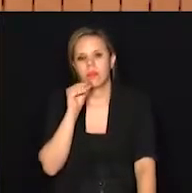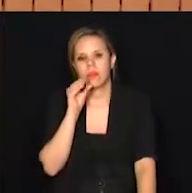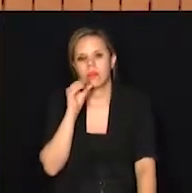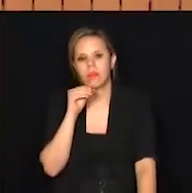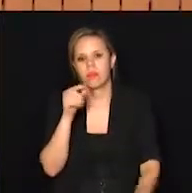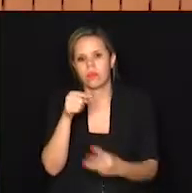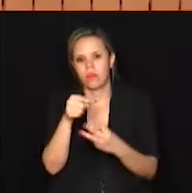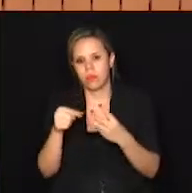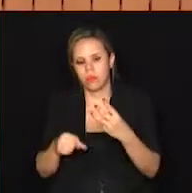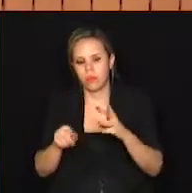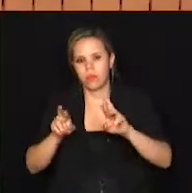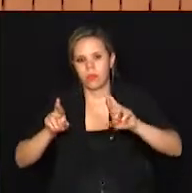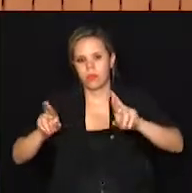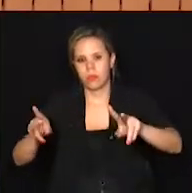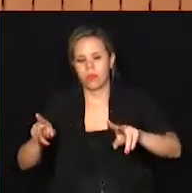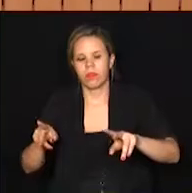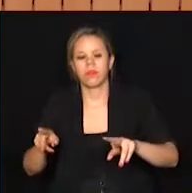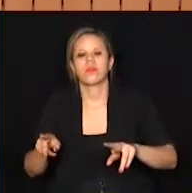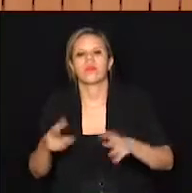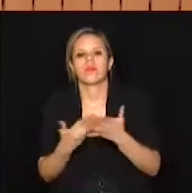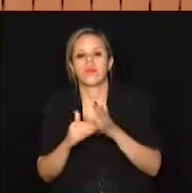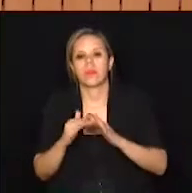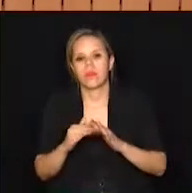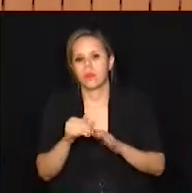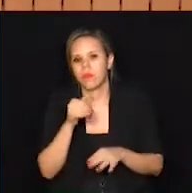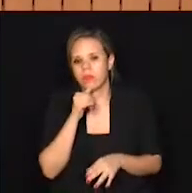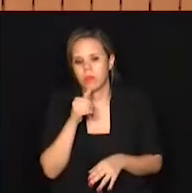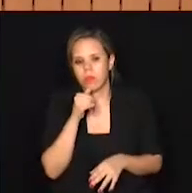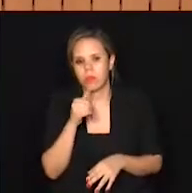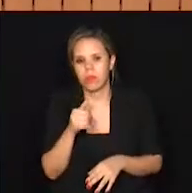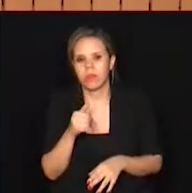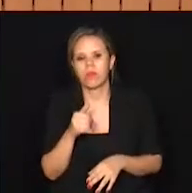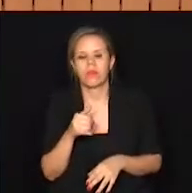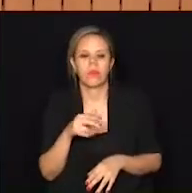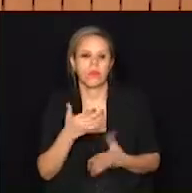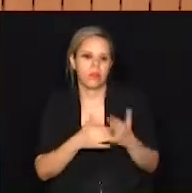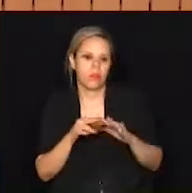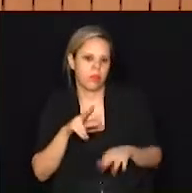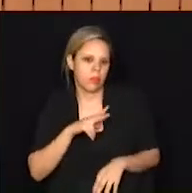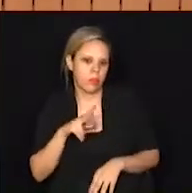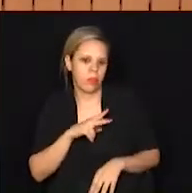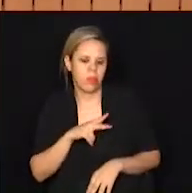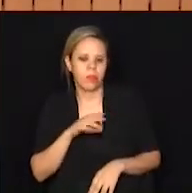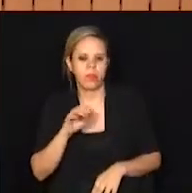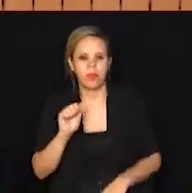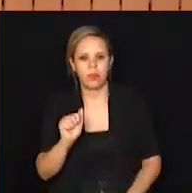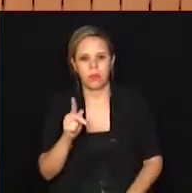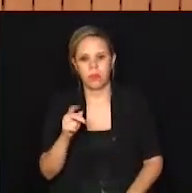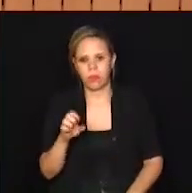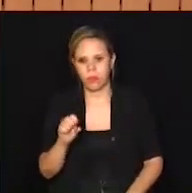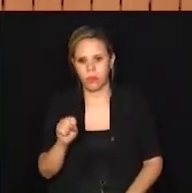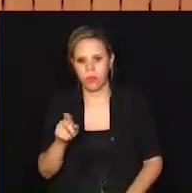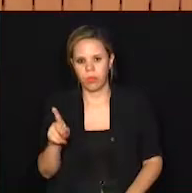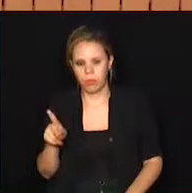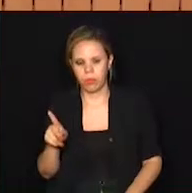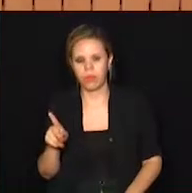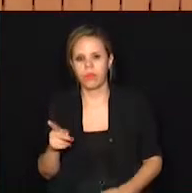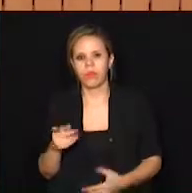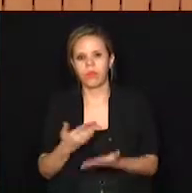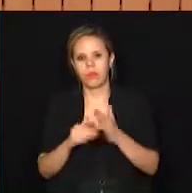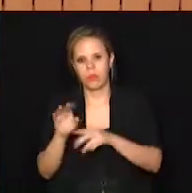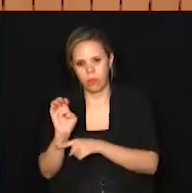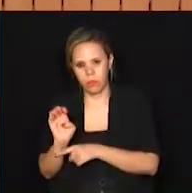3 redes diferentes, né? O Simpro Campinas, que representa a rede privada, a POSP, a rede estadual,